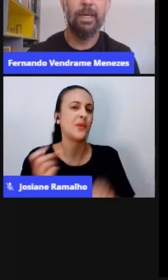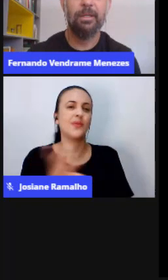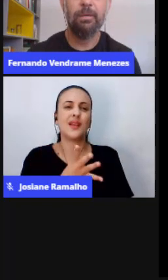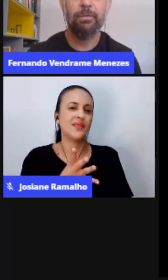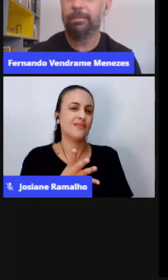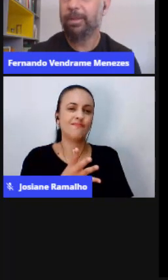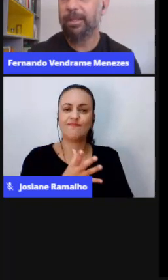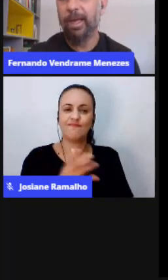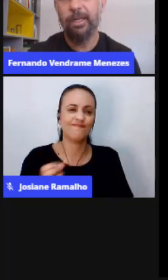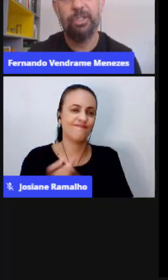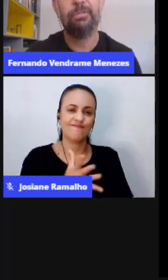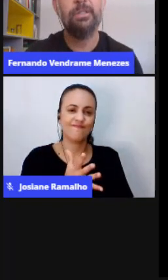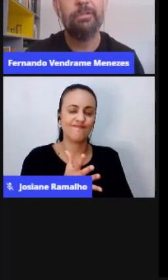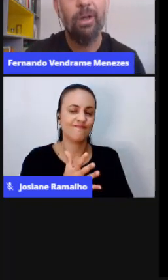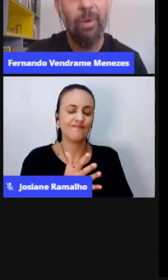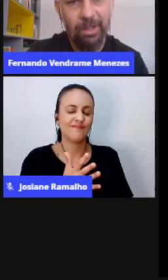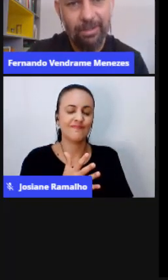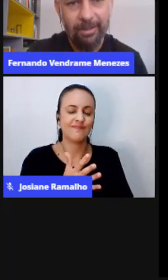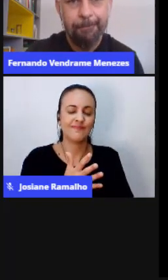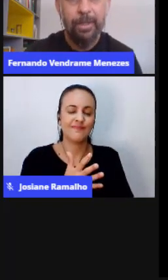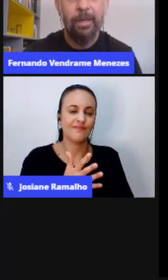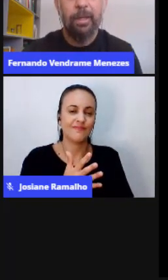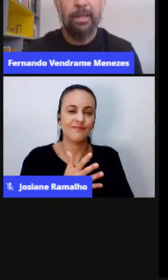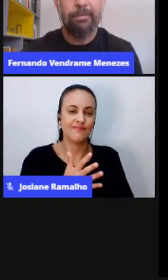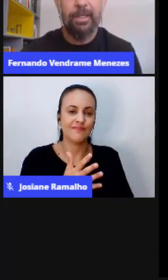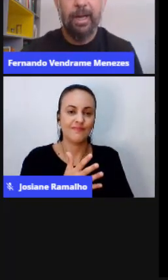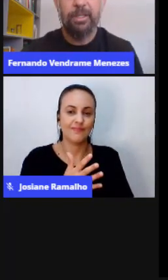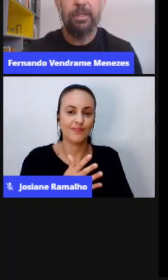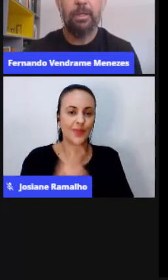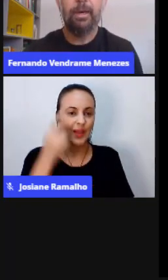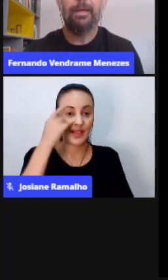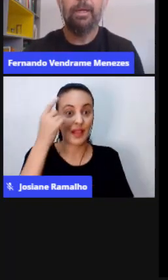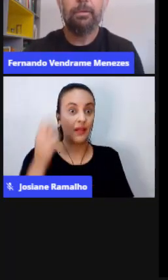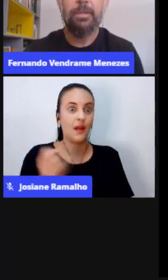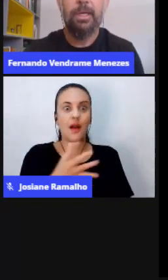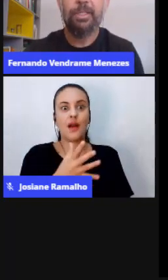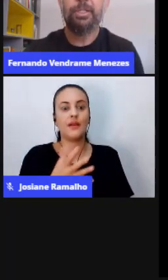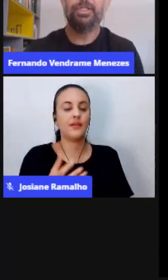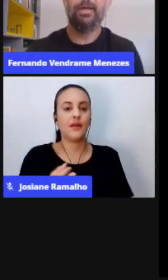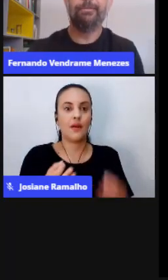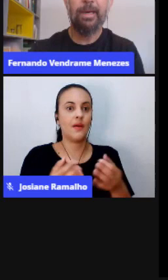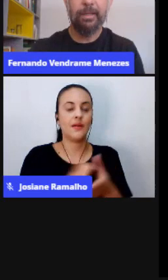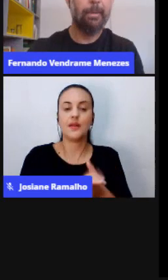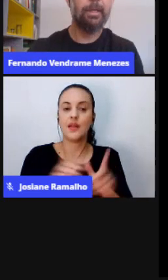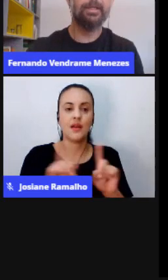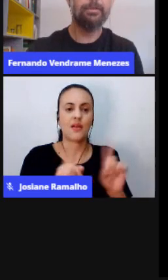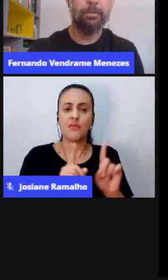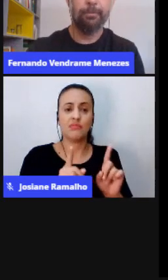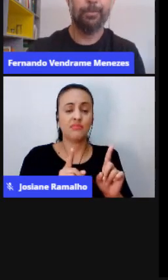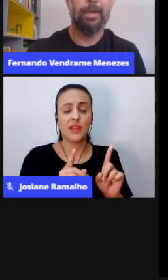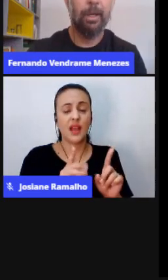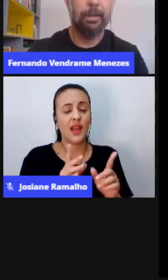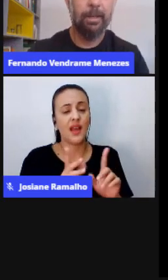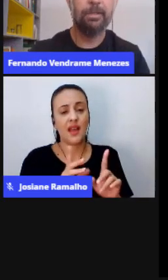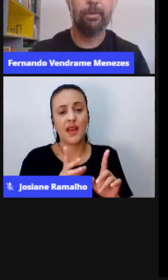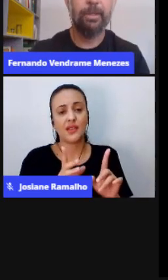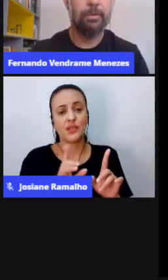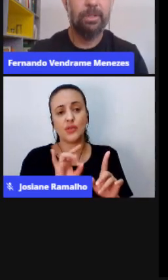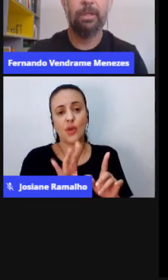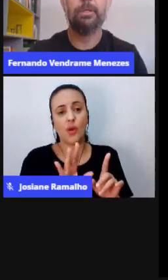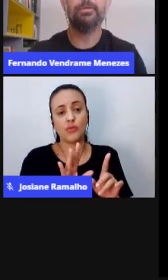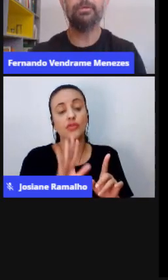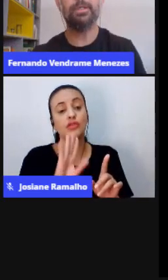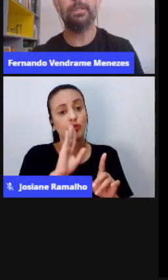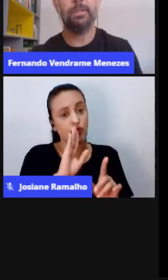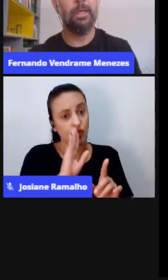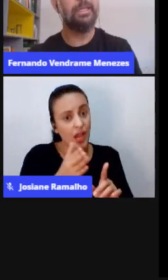estamos trazendo uma ideia de invenção da roda. Na verdade, são elementos que a gente já vem trabalhando nas